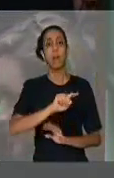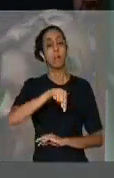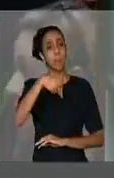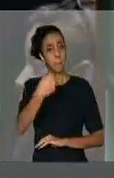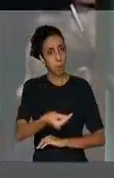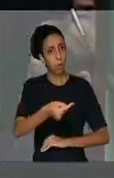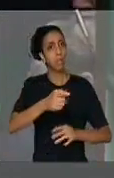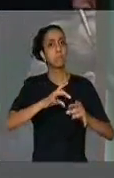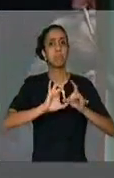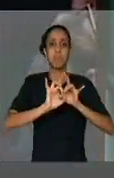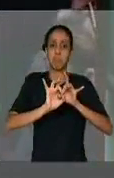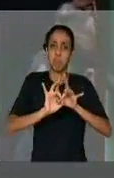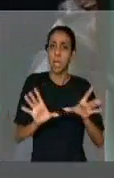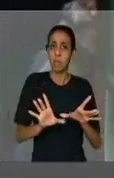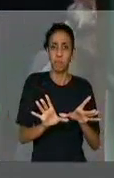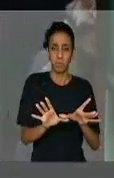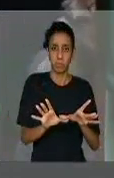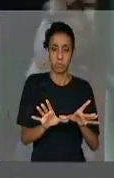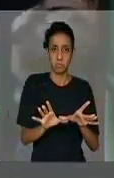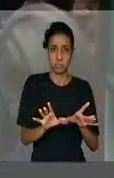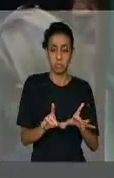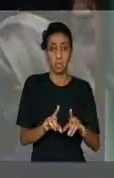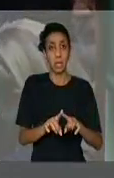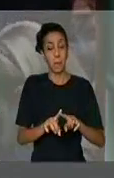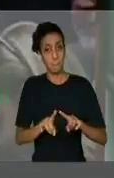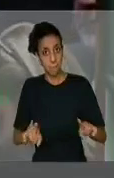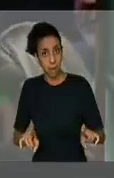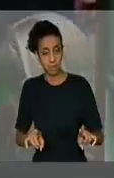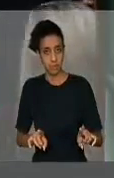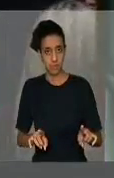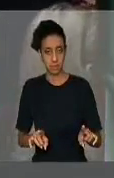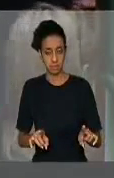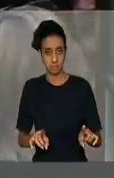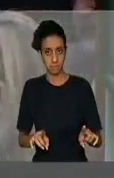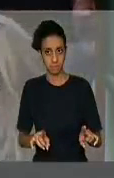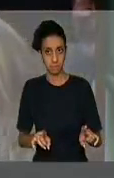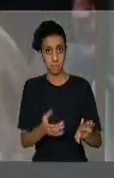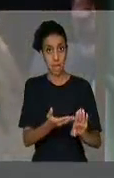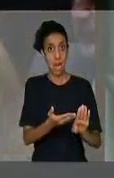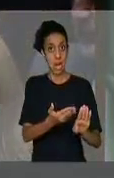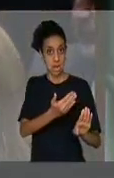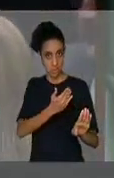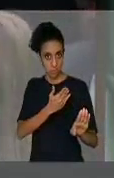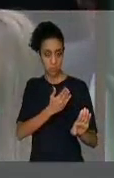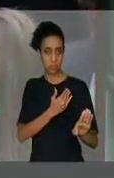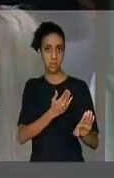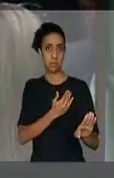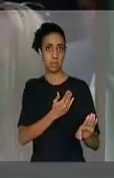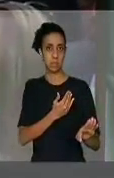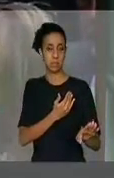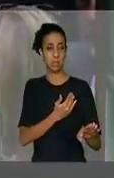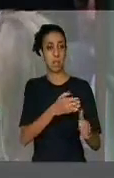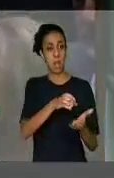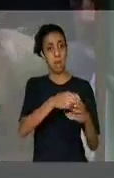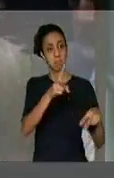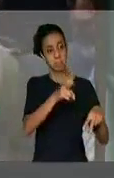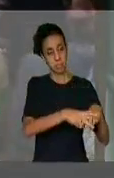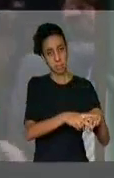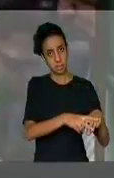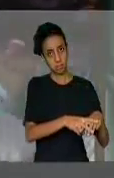liberdade e, em determinado momento, tem o benefício de política